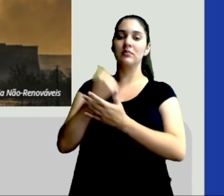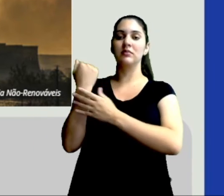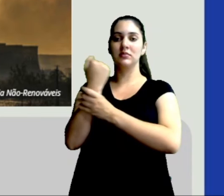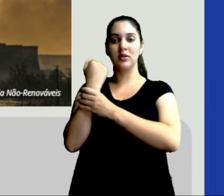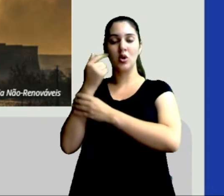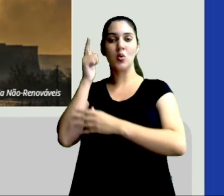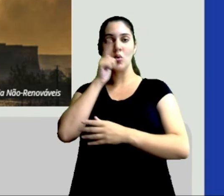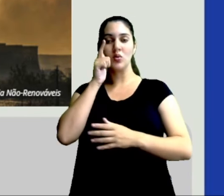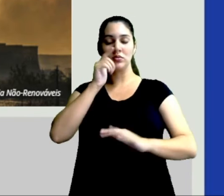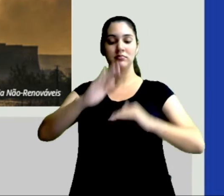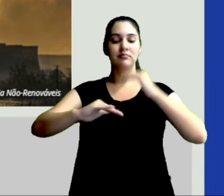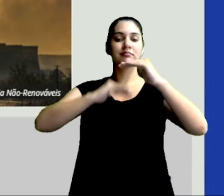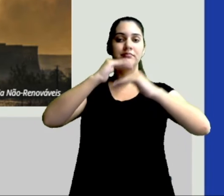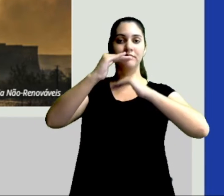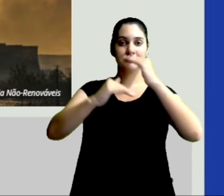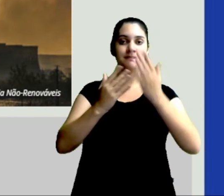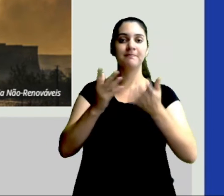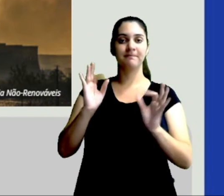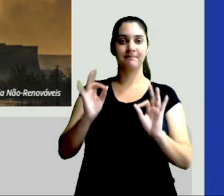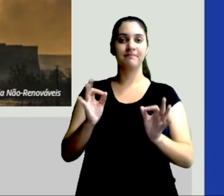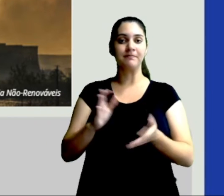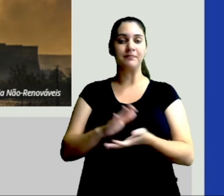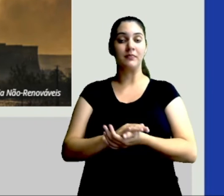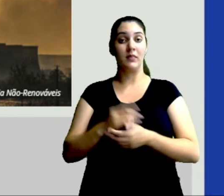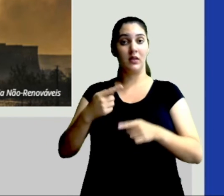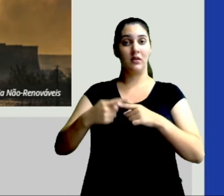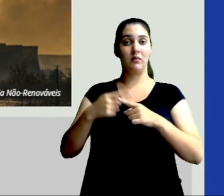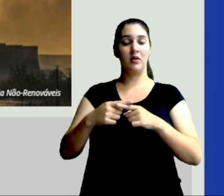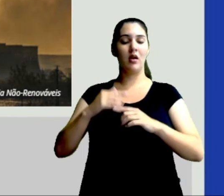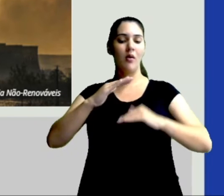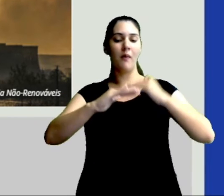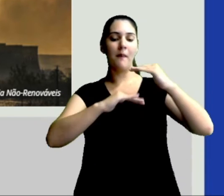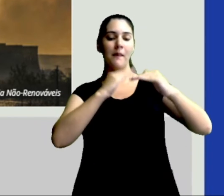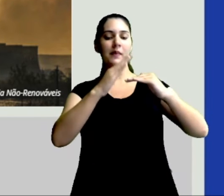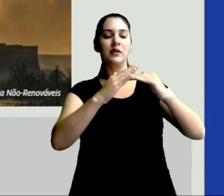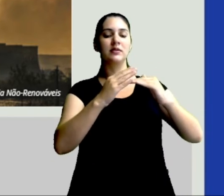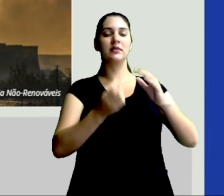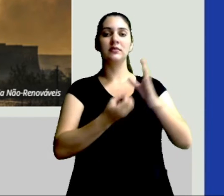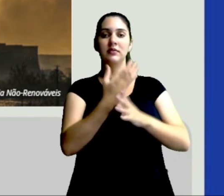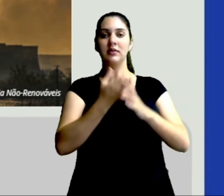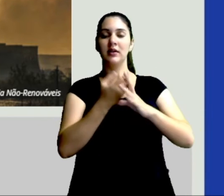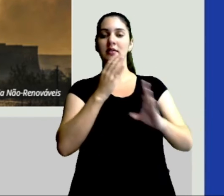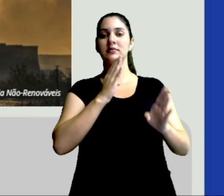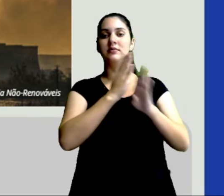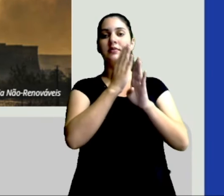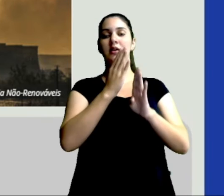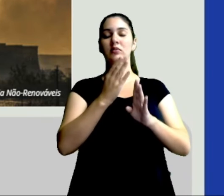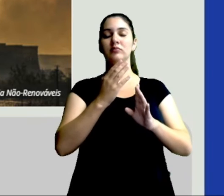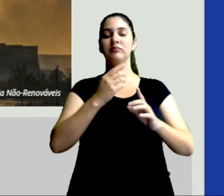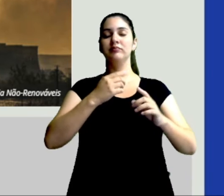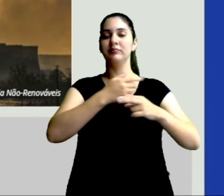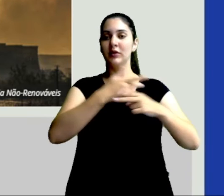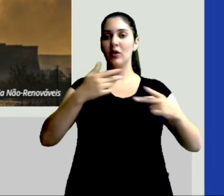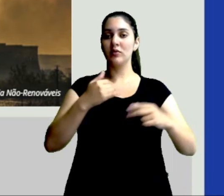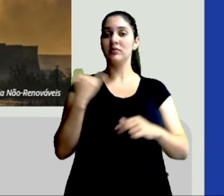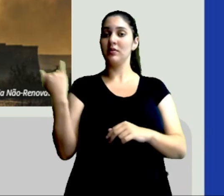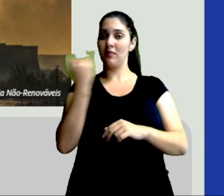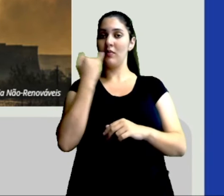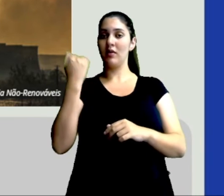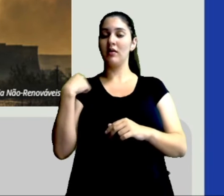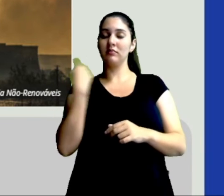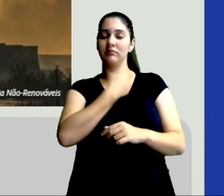que a gente consiga se desenvolver, né? Porque o processo de produção de produtos e de serviços é extremamente importante para a